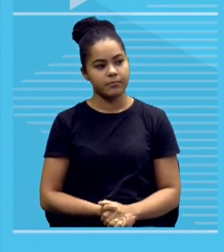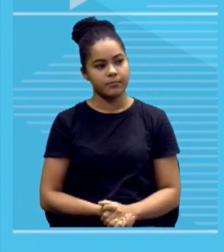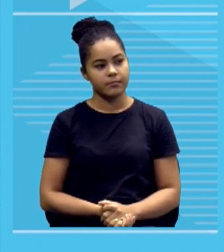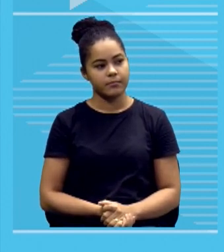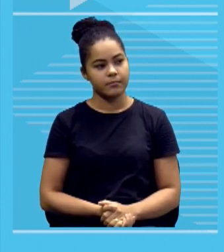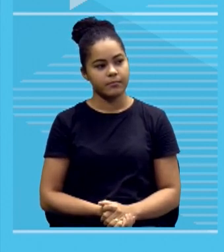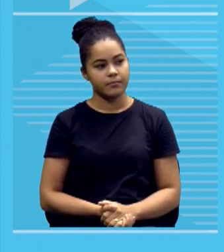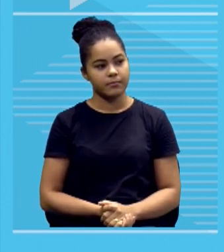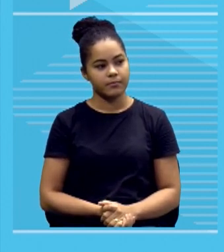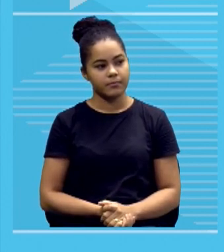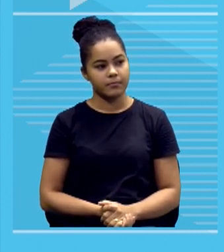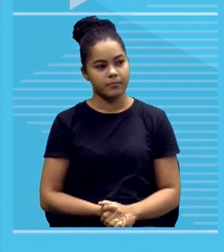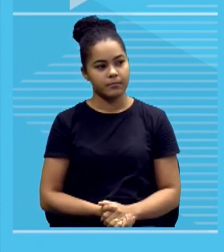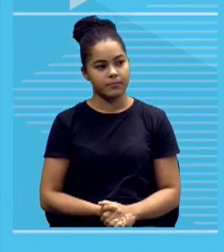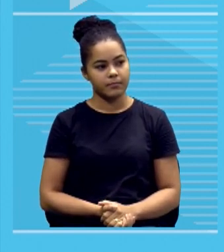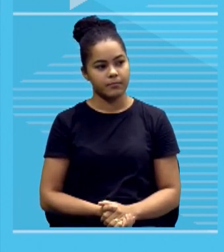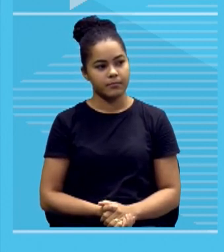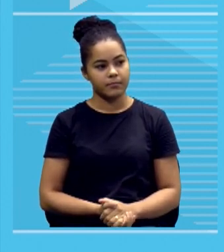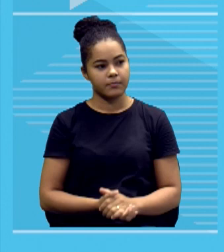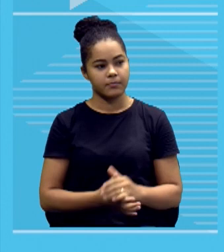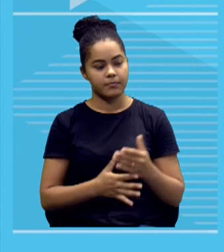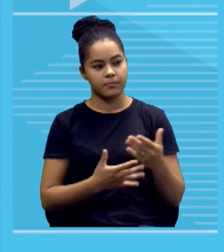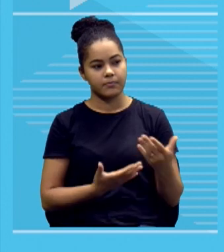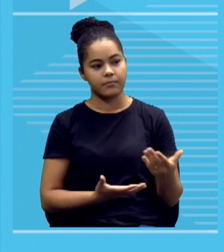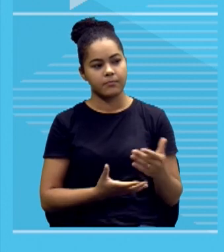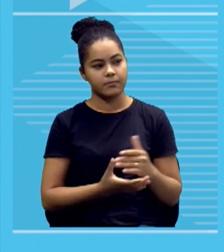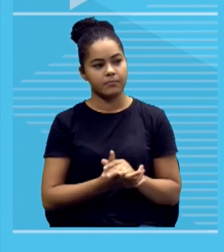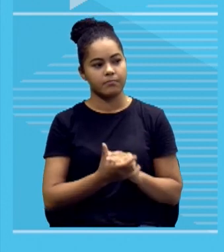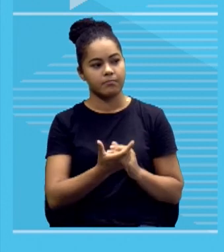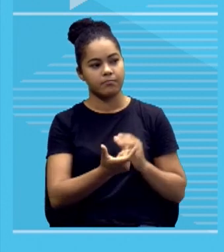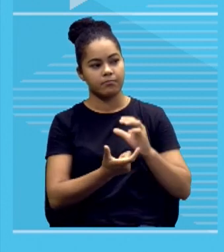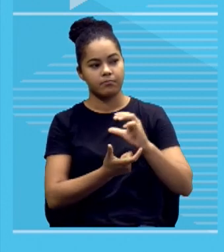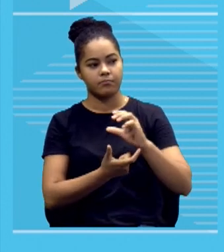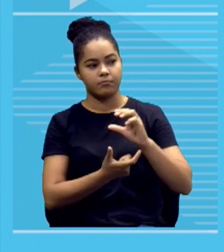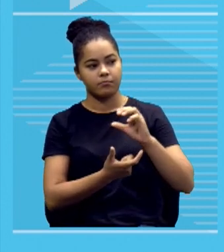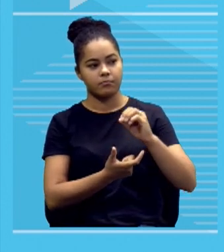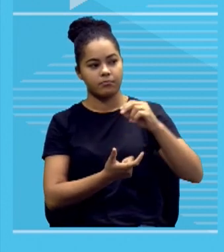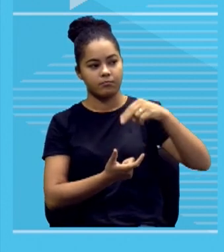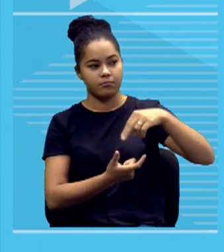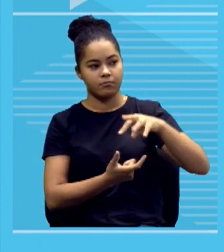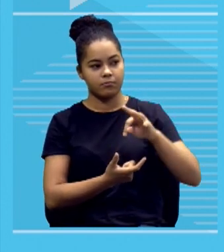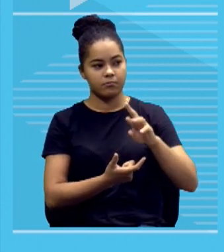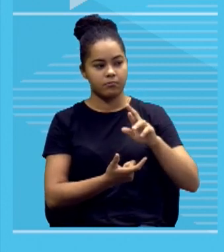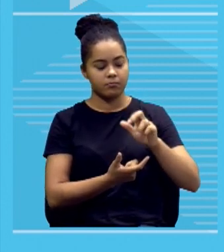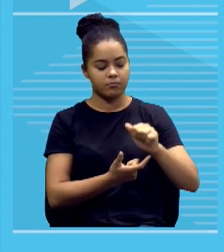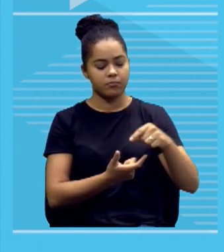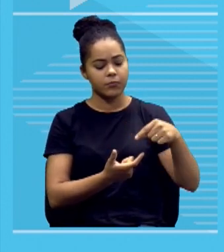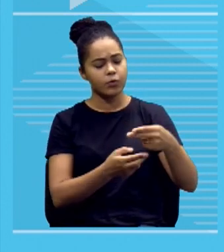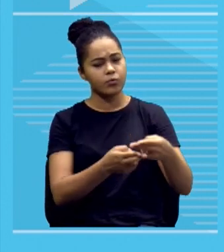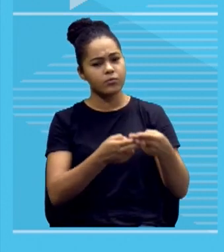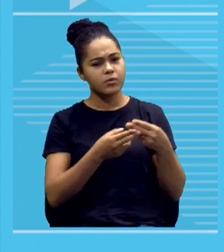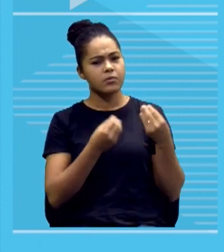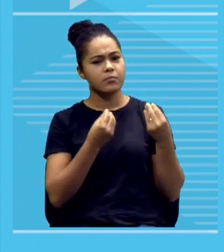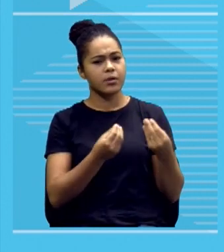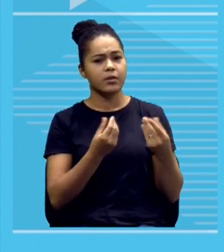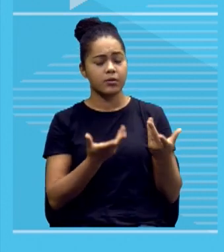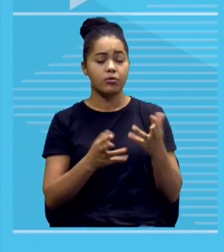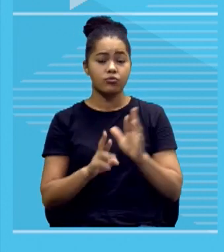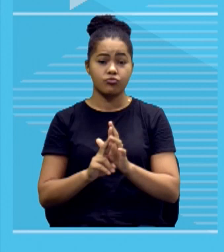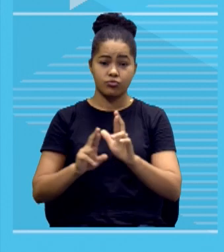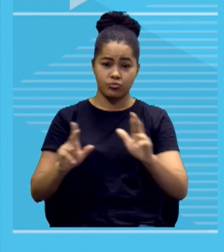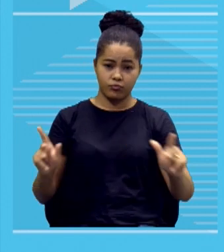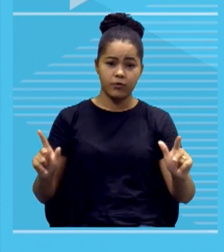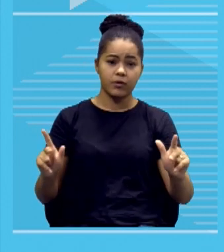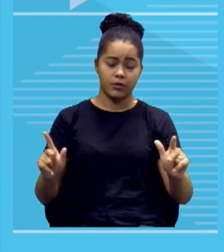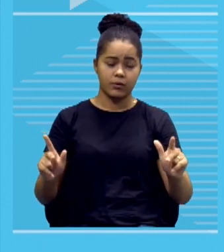O prefixo contra, do termo força contra eletromotriz, é utilizada porque ela é oposta à força eletromotriz do